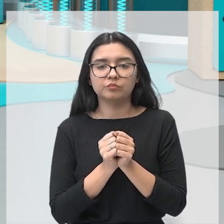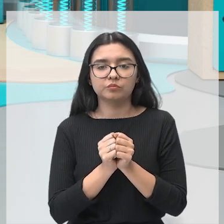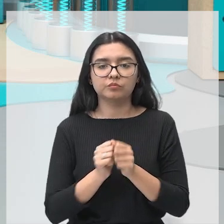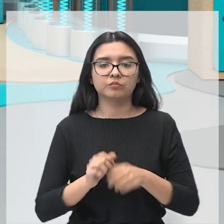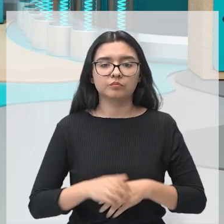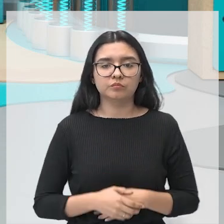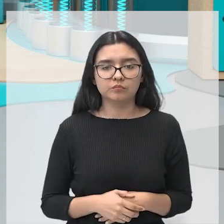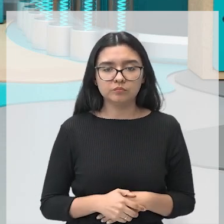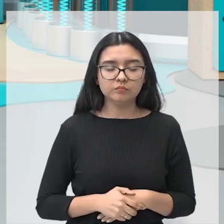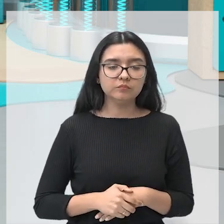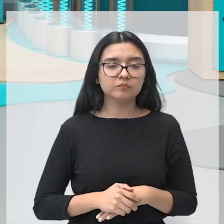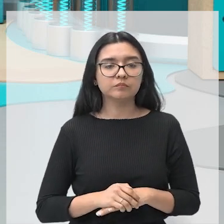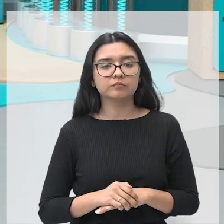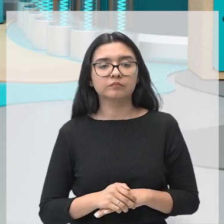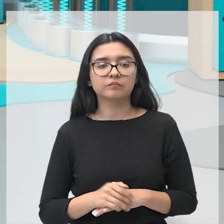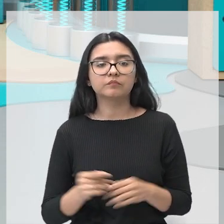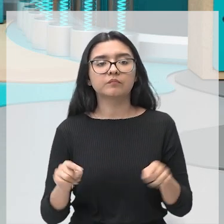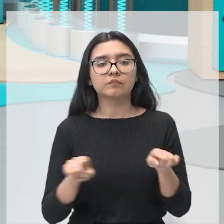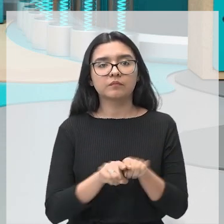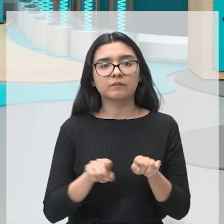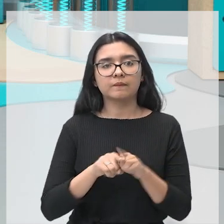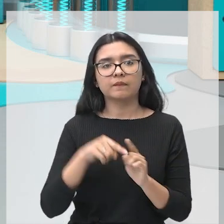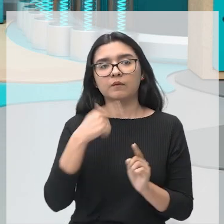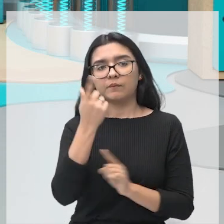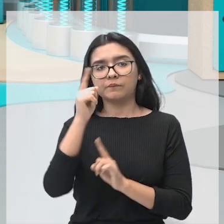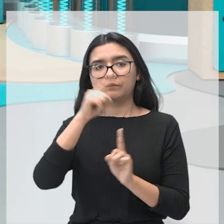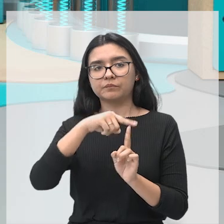dentro. Enquanto os joelhos varo,